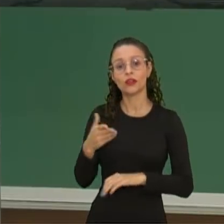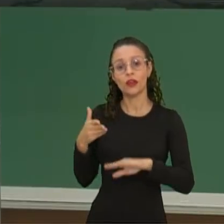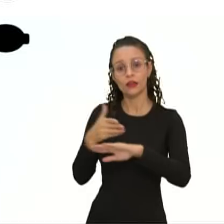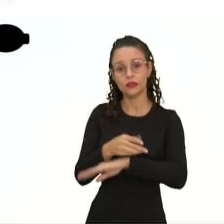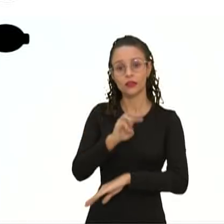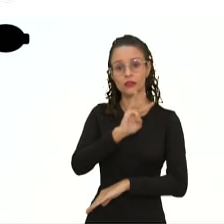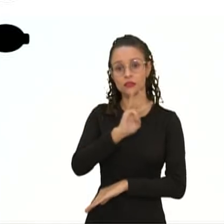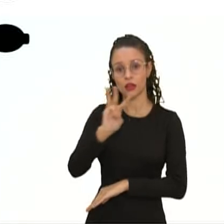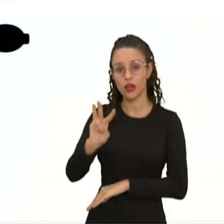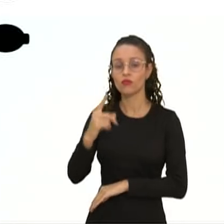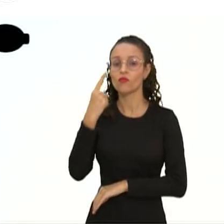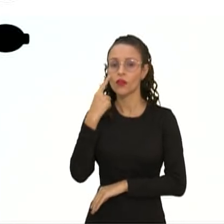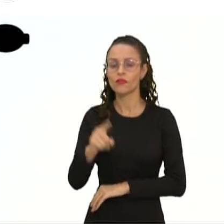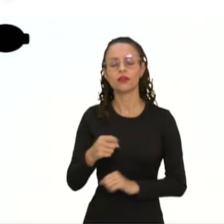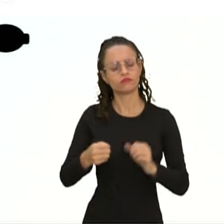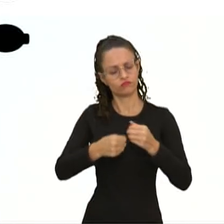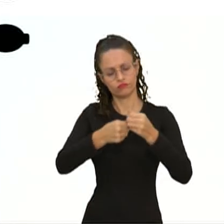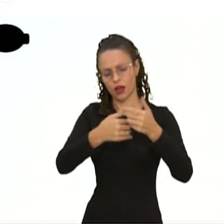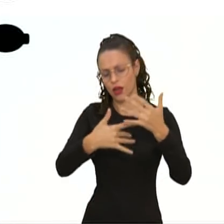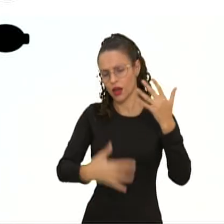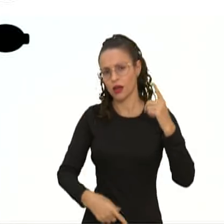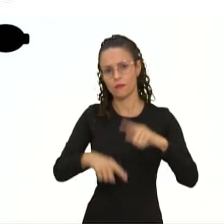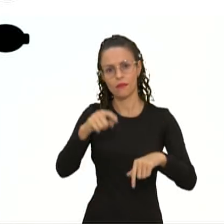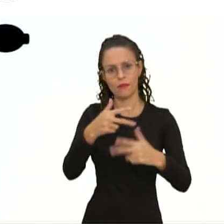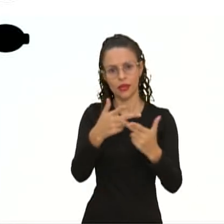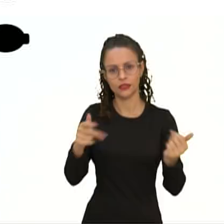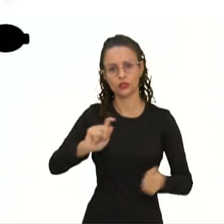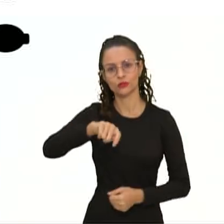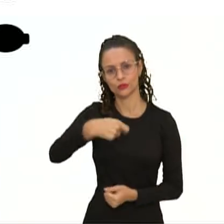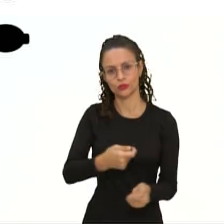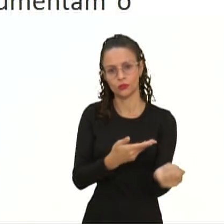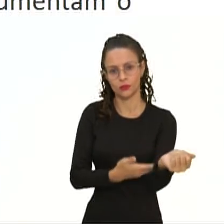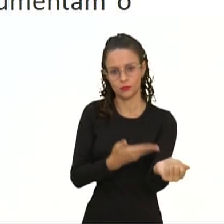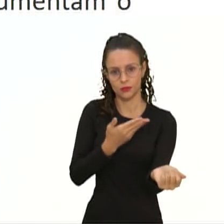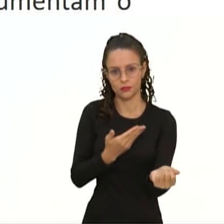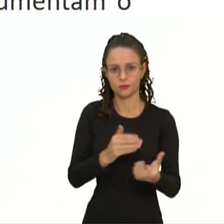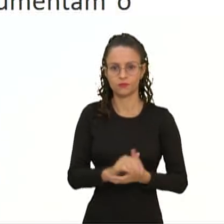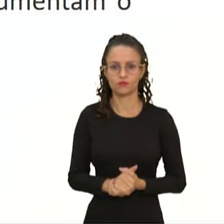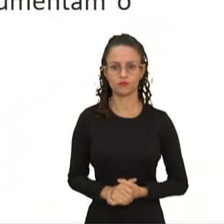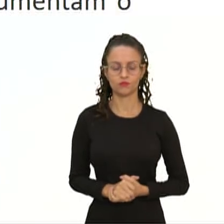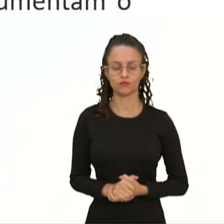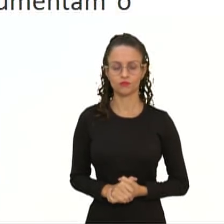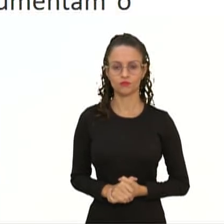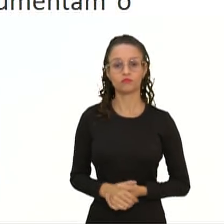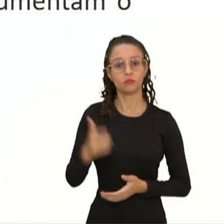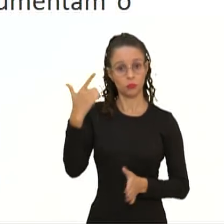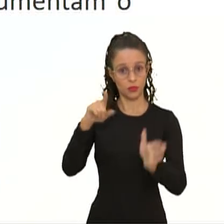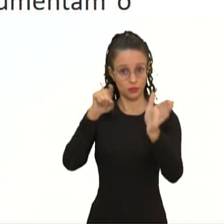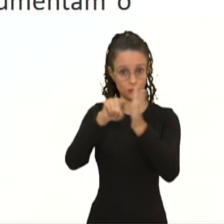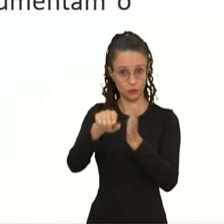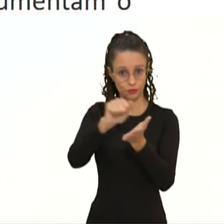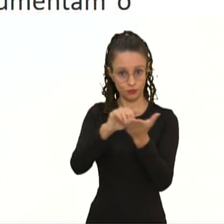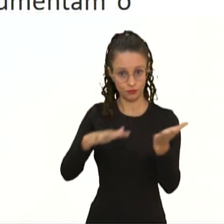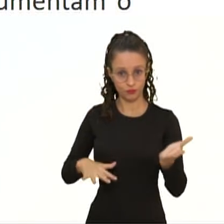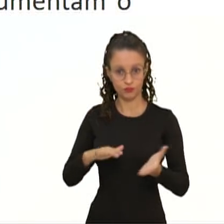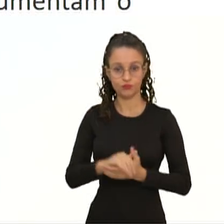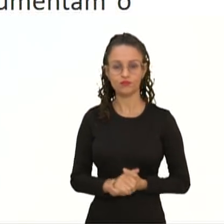lá e lá você vai encontrar muito material sobre a hipertensão. Mais um quiz aqui.